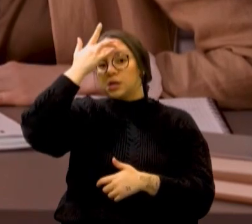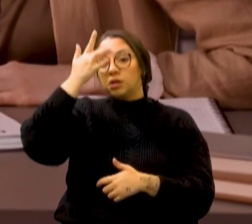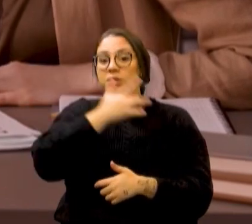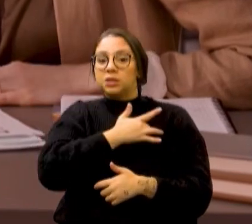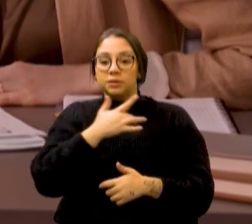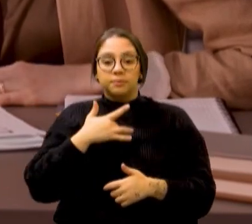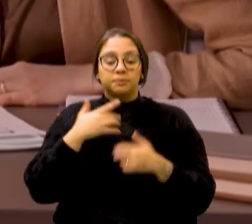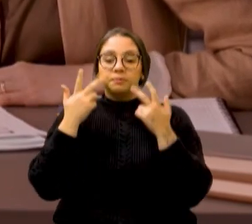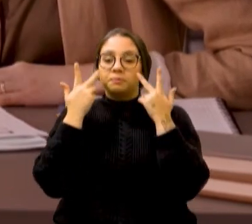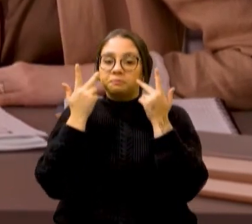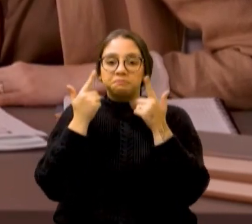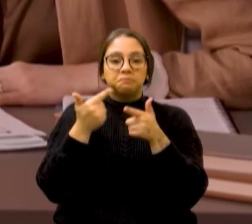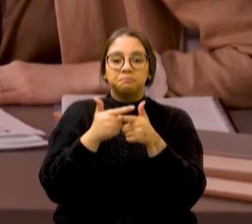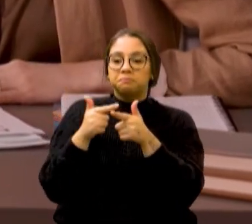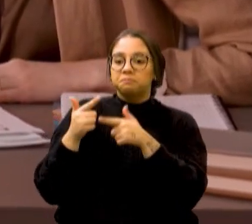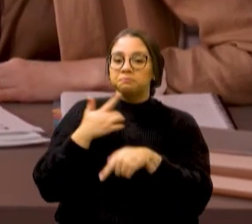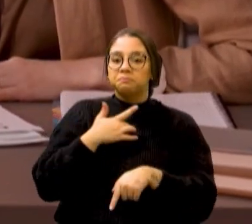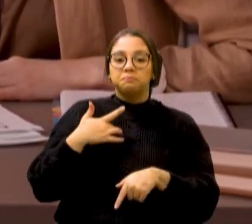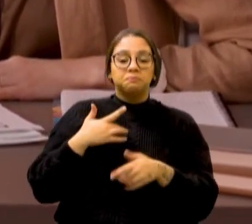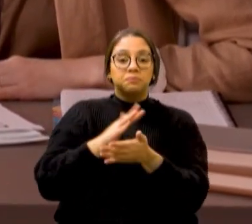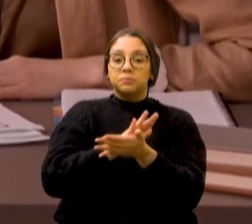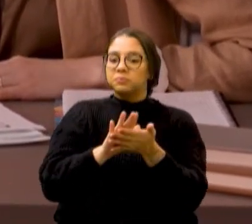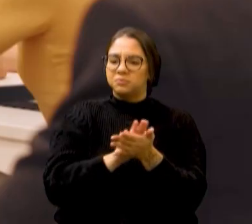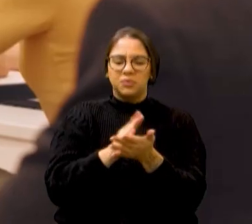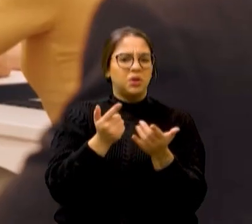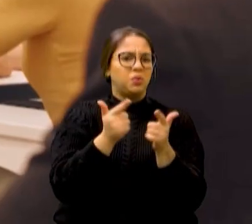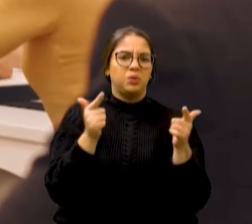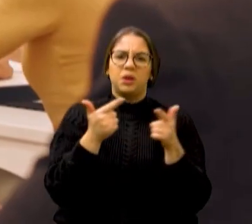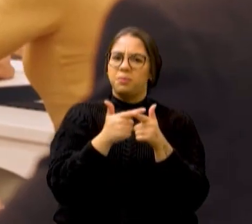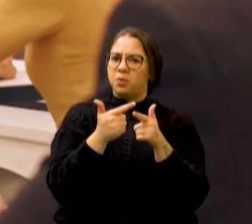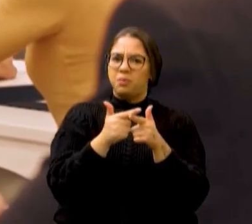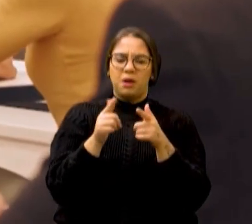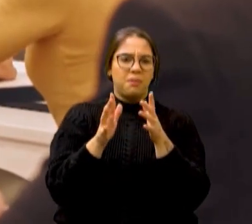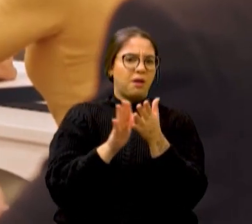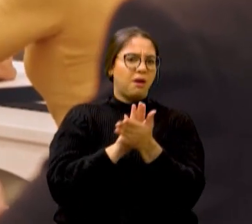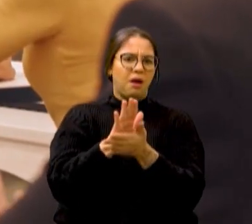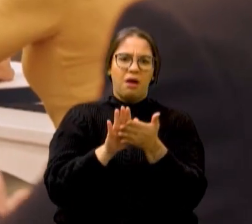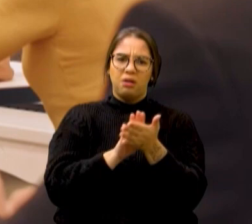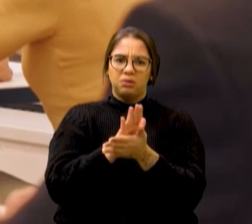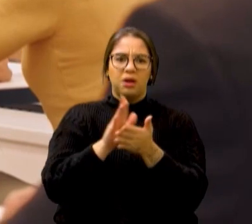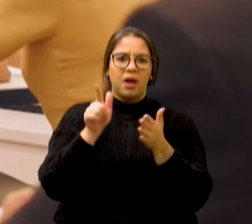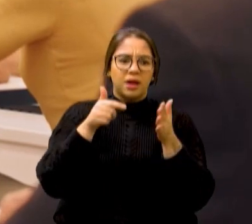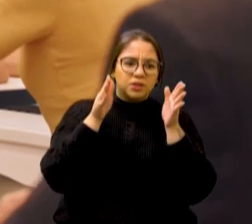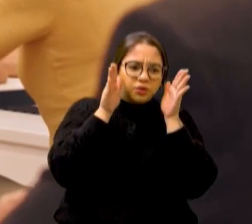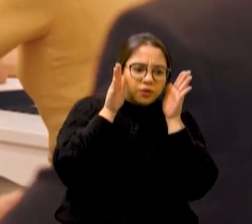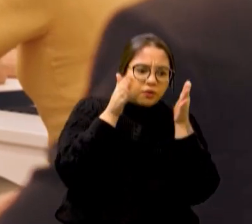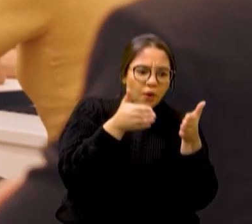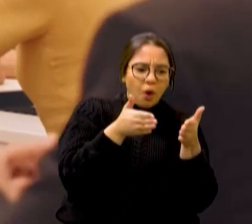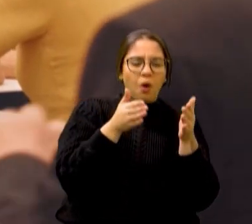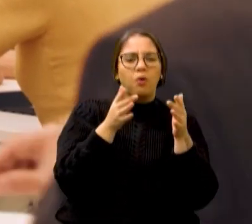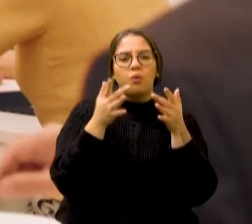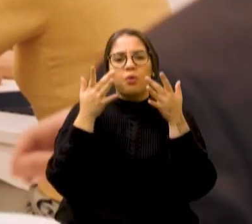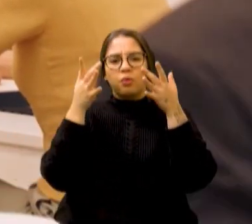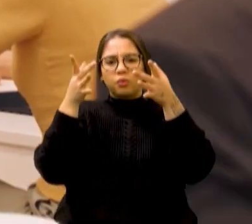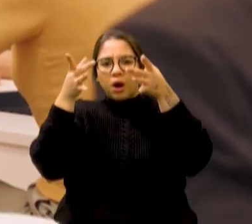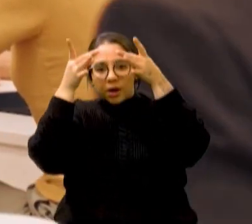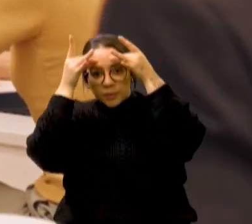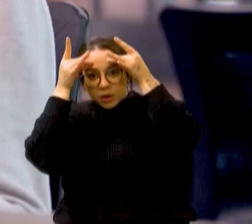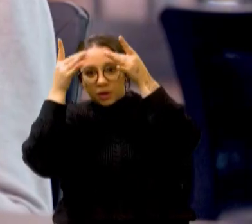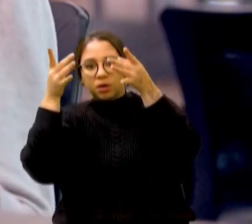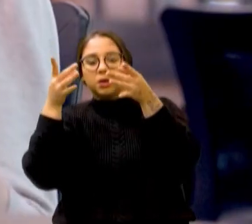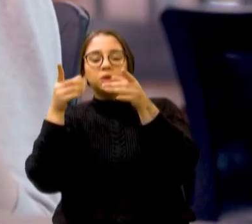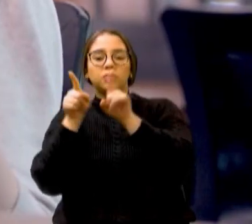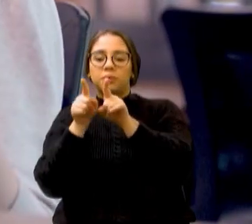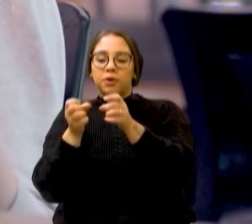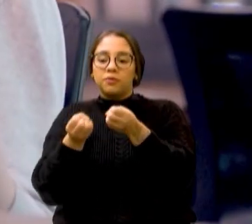com a saúde normal, não tiver com nenhum problema de saúde, não tem nenhum problema em processo de foco,